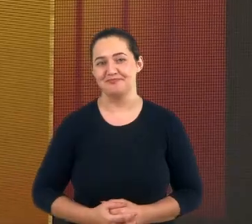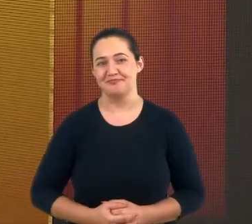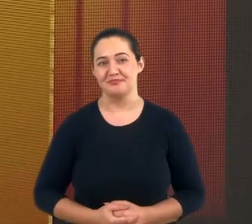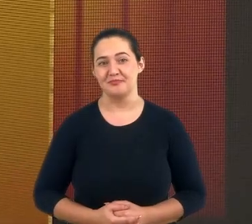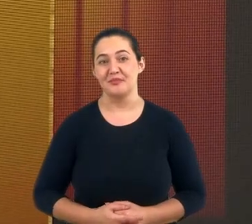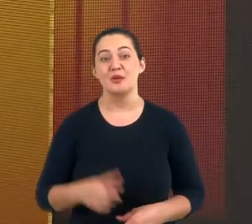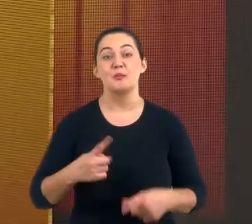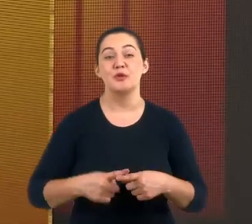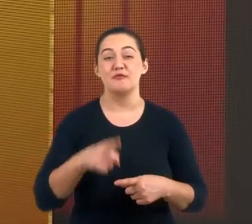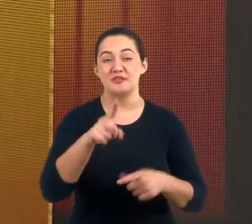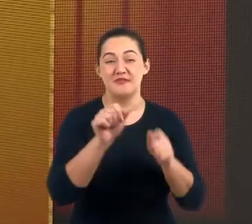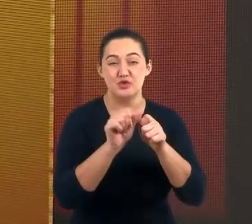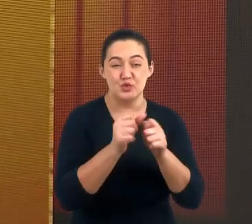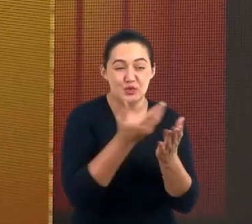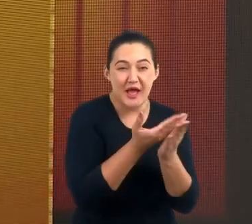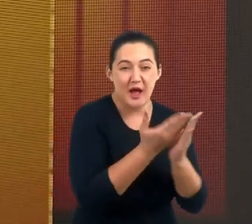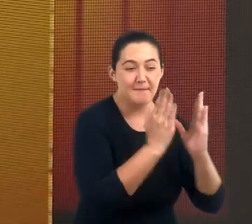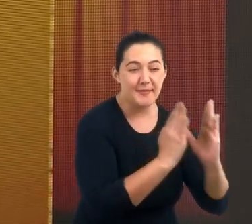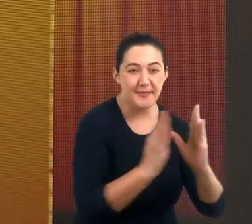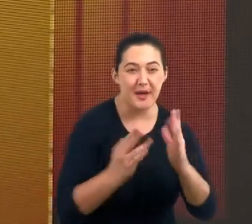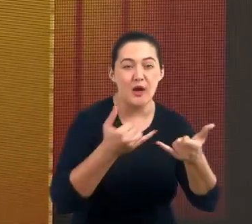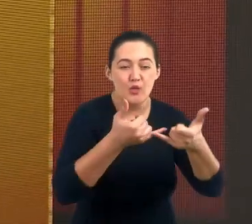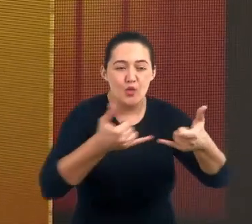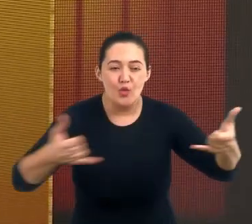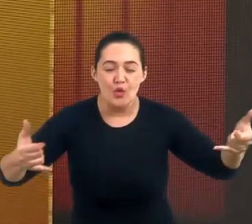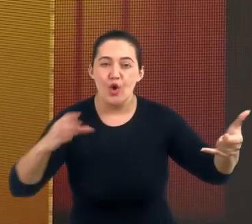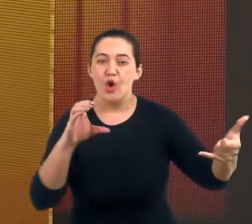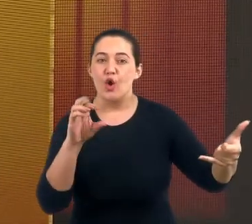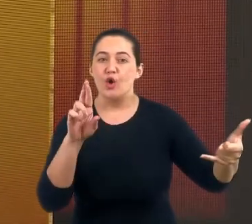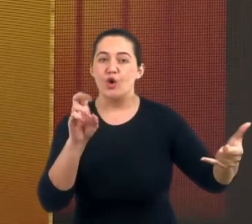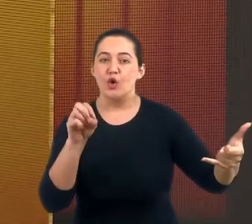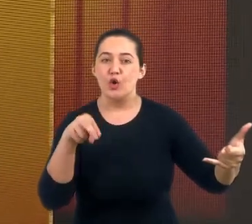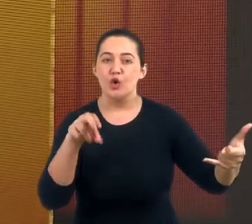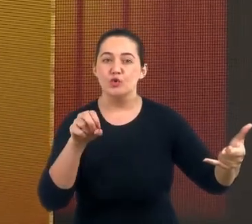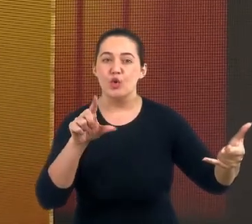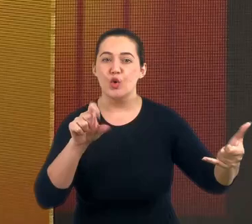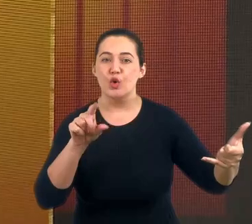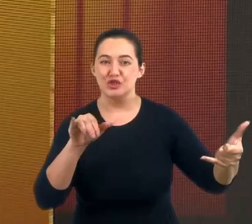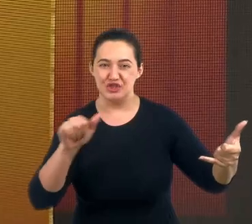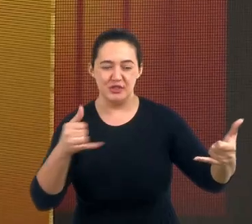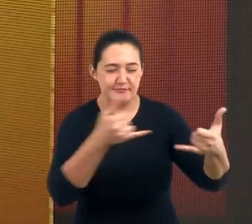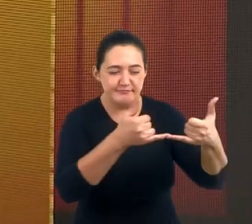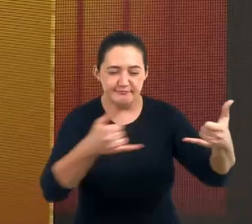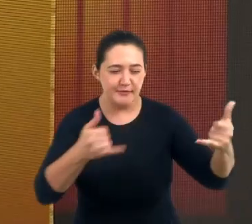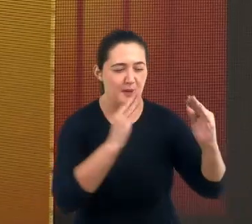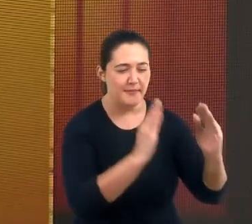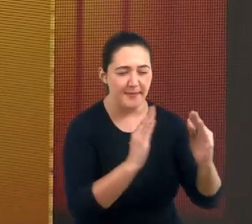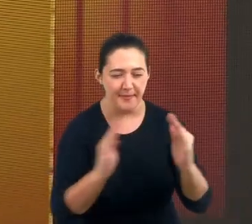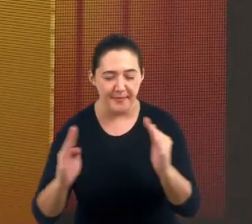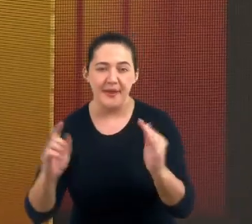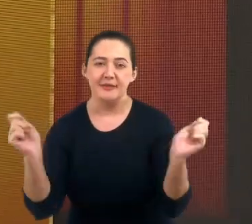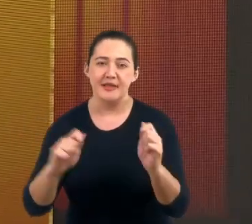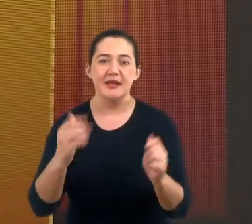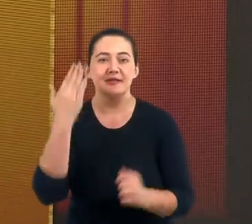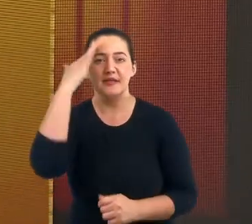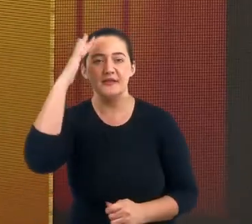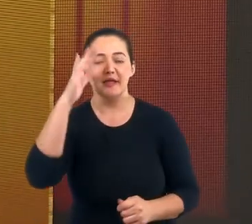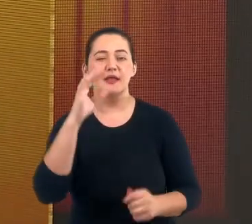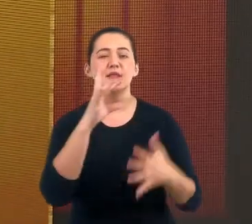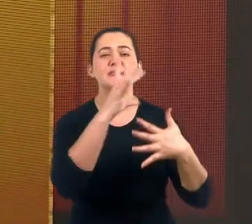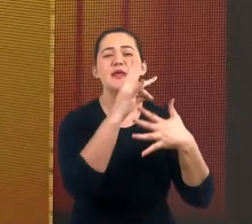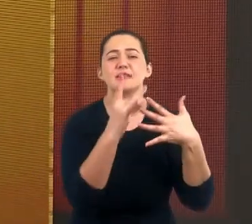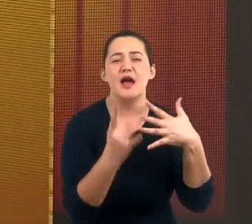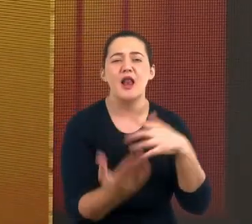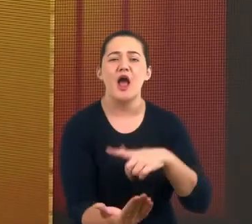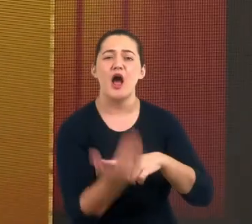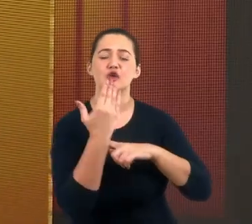quê? Quando você estuda a cronologia dos eventos de Jesus, nós temos ali detalhes que ajudam,